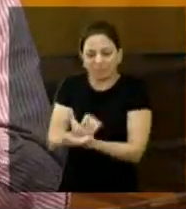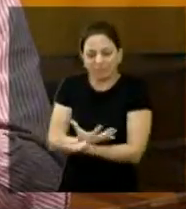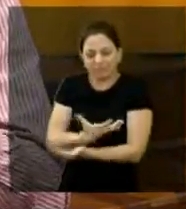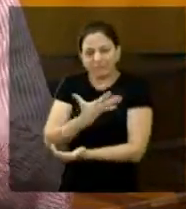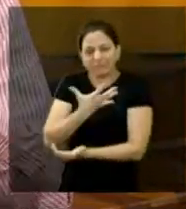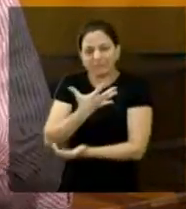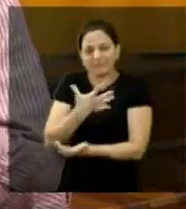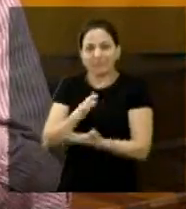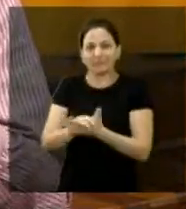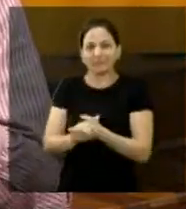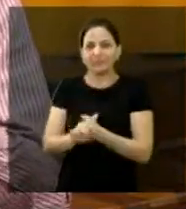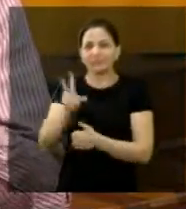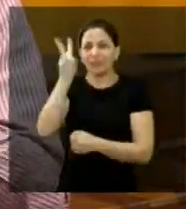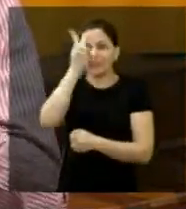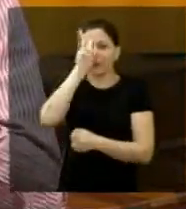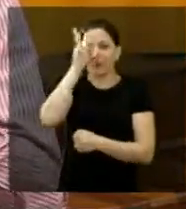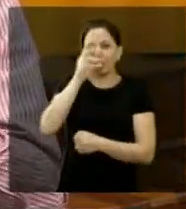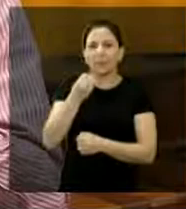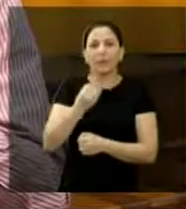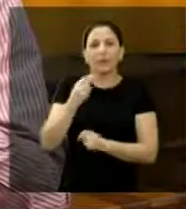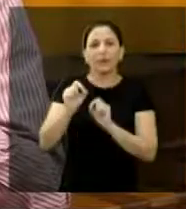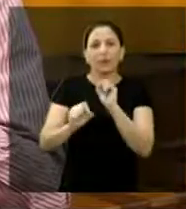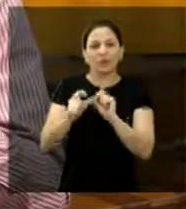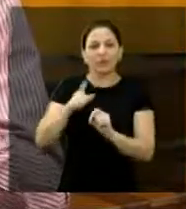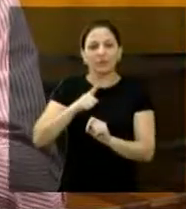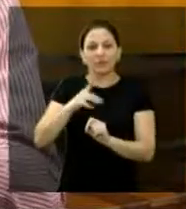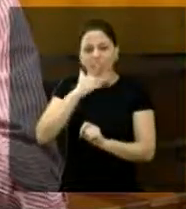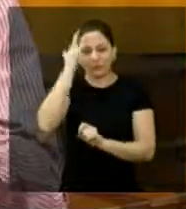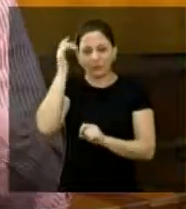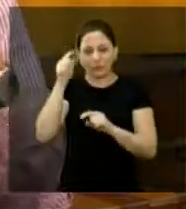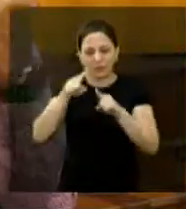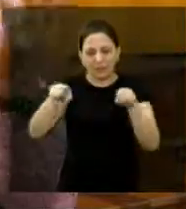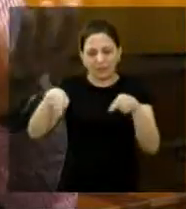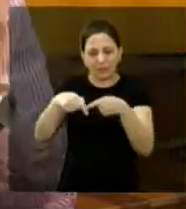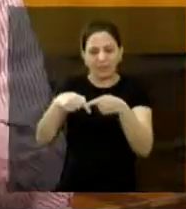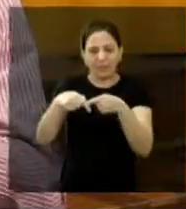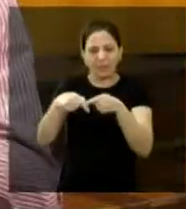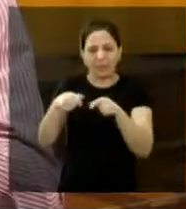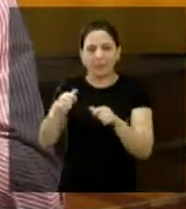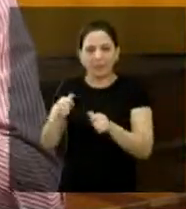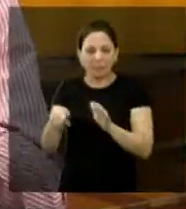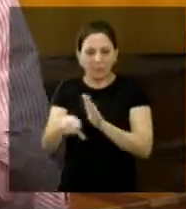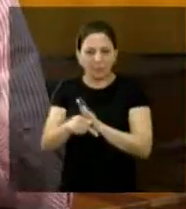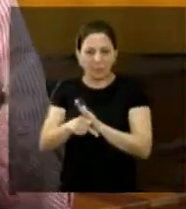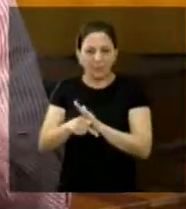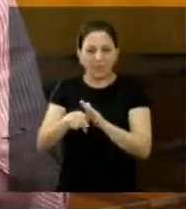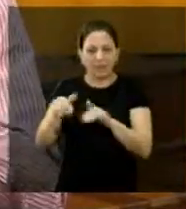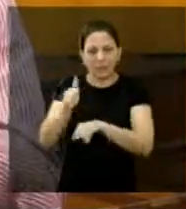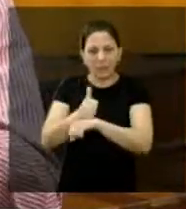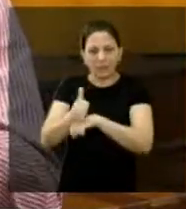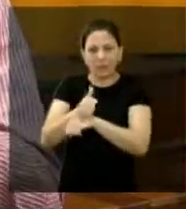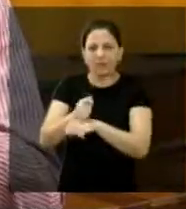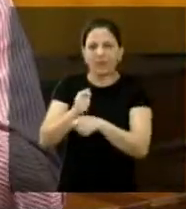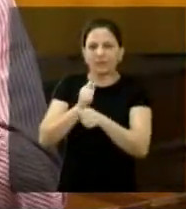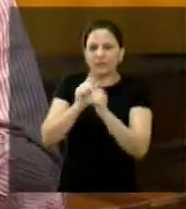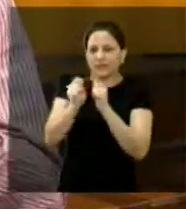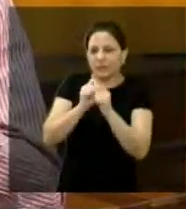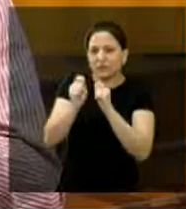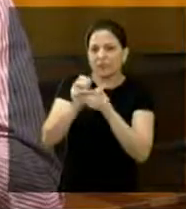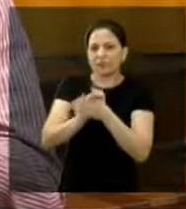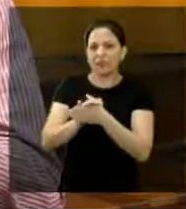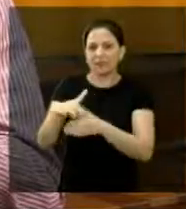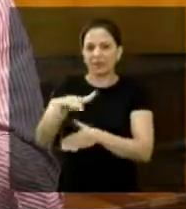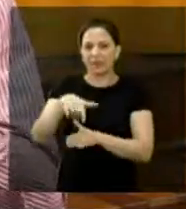alto. Eu me lembro bem que tinha muita gente na cabine, estava o Zequinha, estavam muitas pessoas ali, aqui